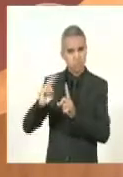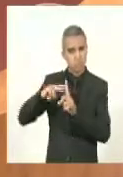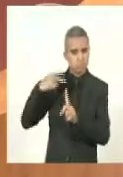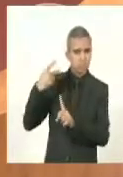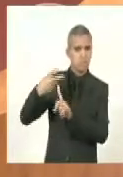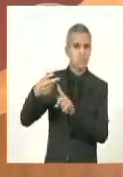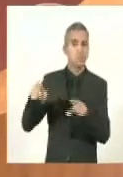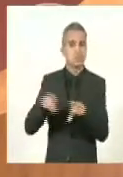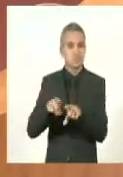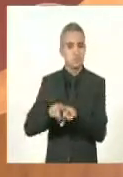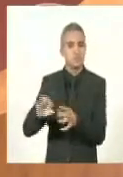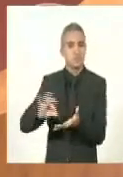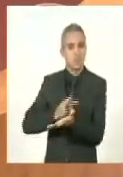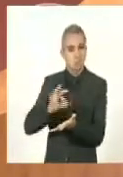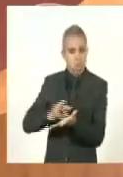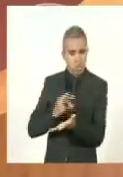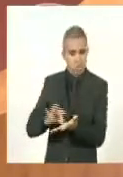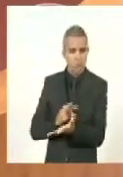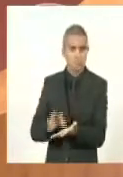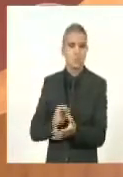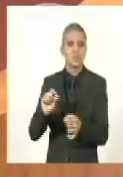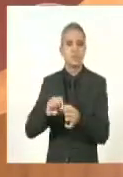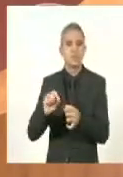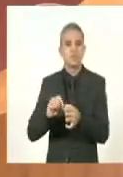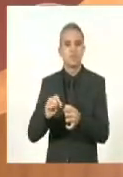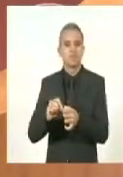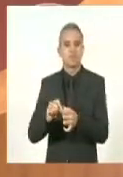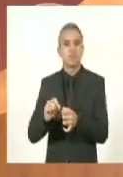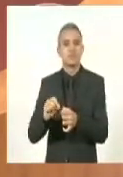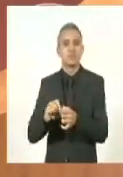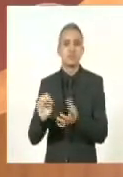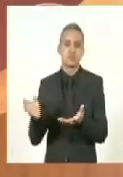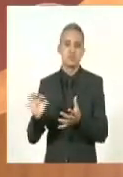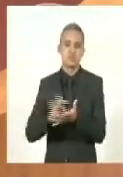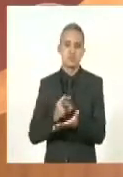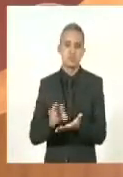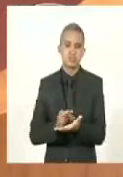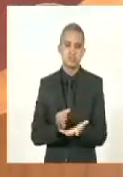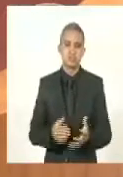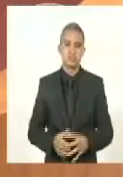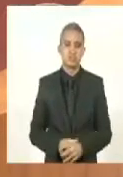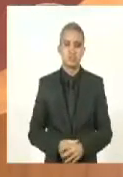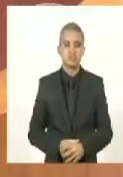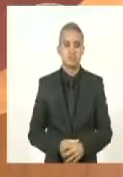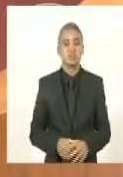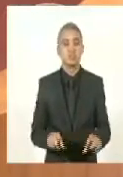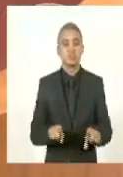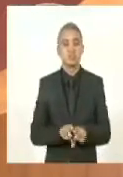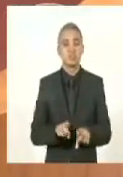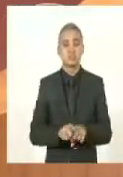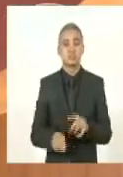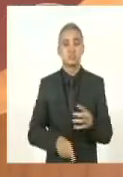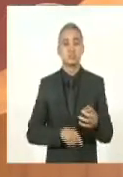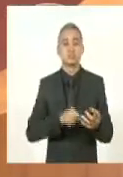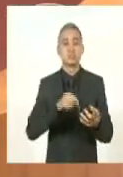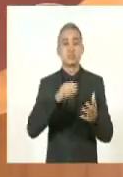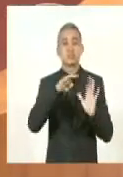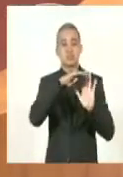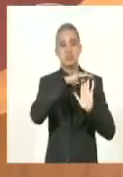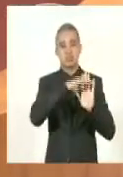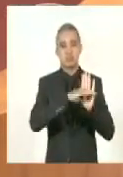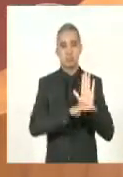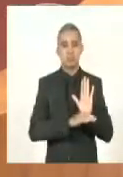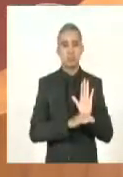fazer uma série de situações dentro da questão de contratos. O programa Mais Bolsa Família, que nós votamos